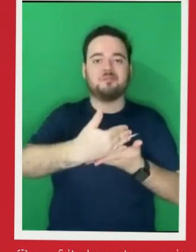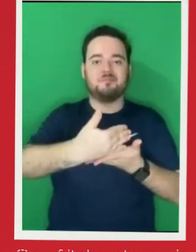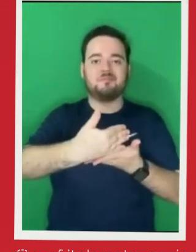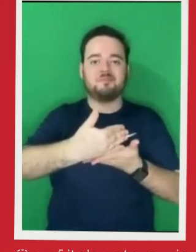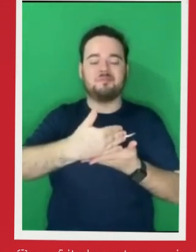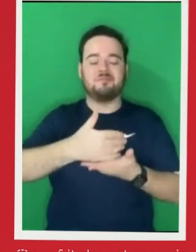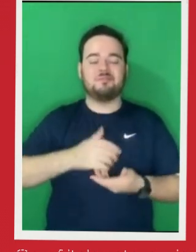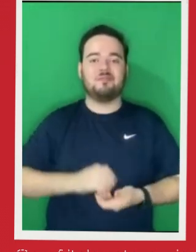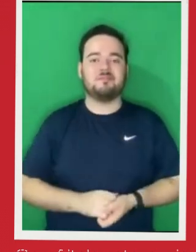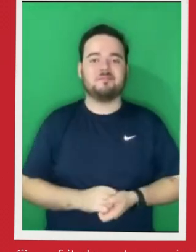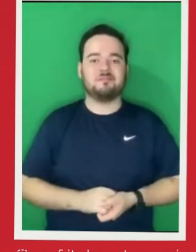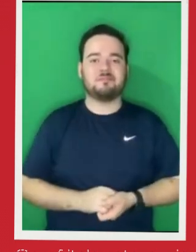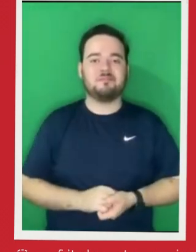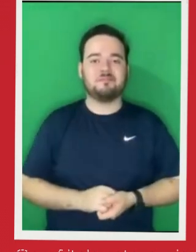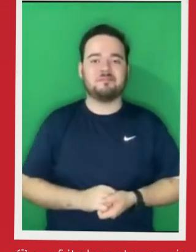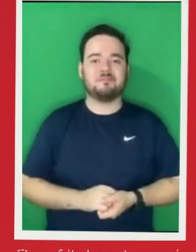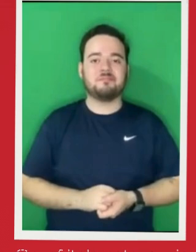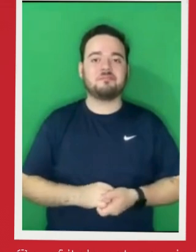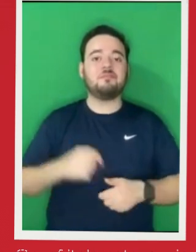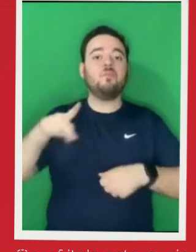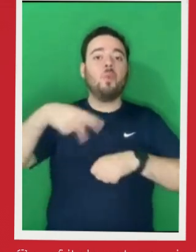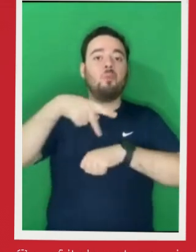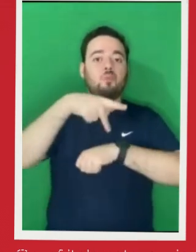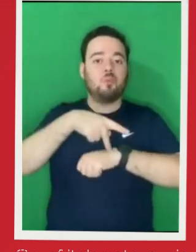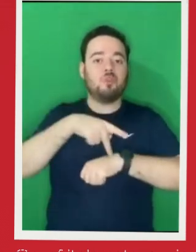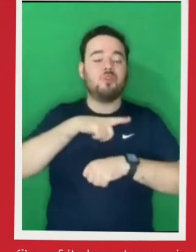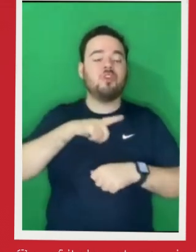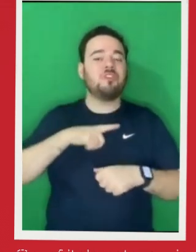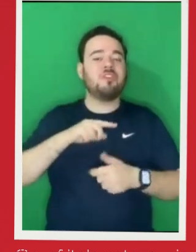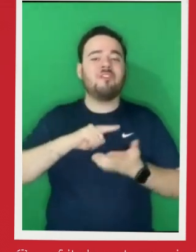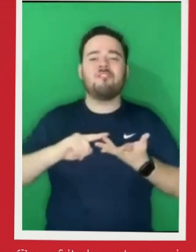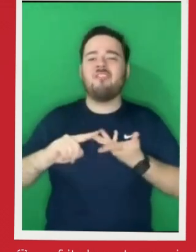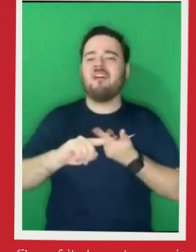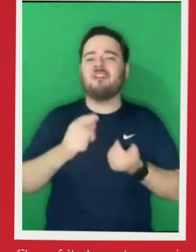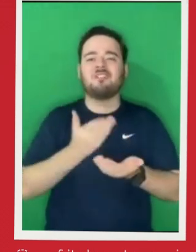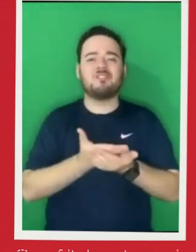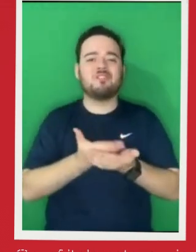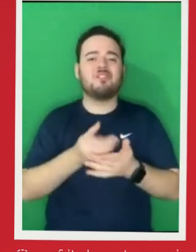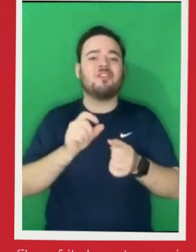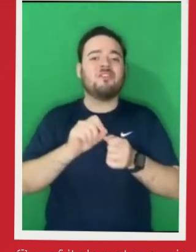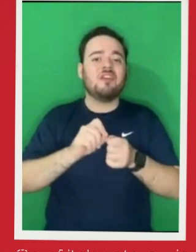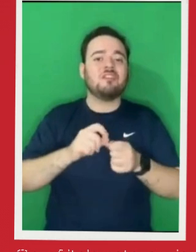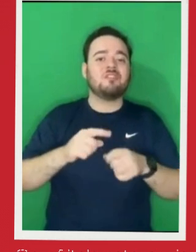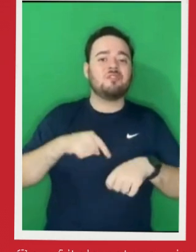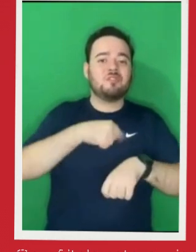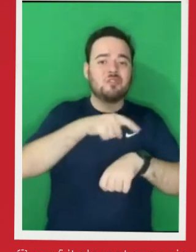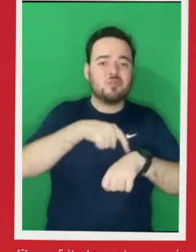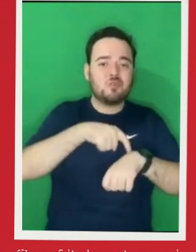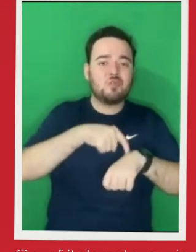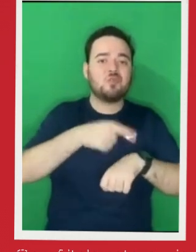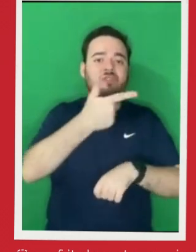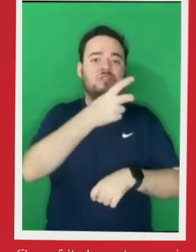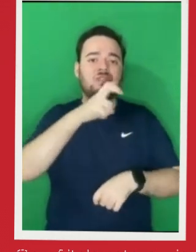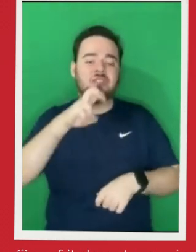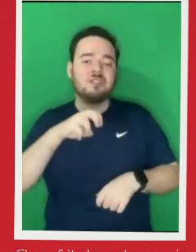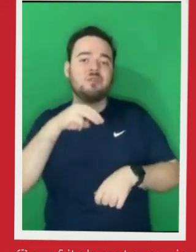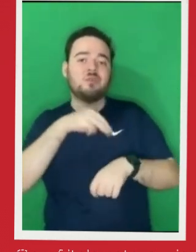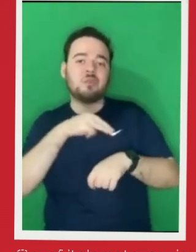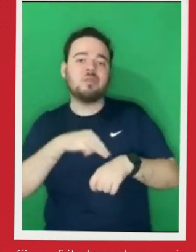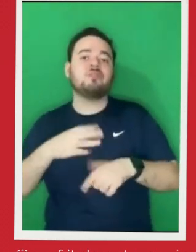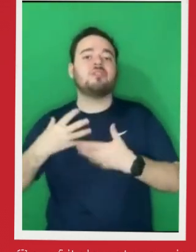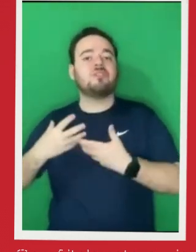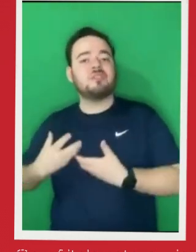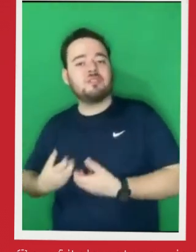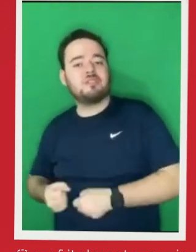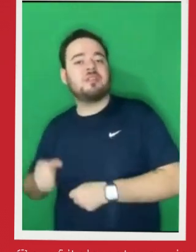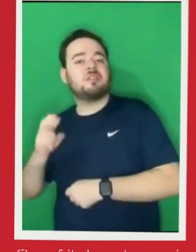computador. Então, o Pomodoro ele tem vários estudos dizendo que você faz um ciclo de 25 minutos,